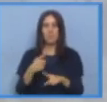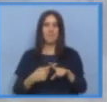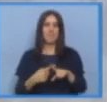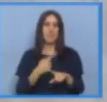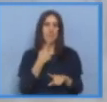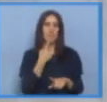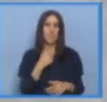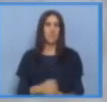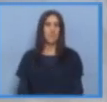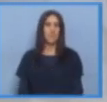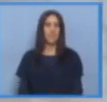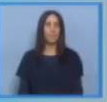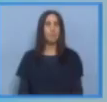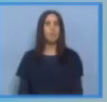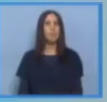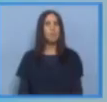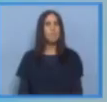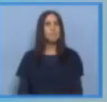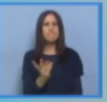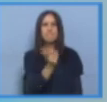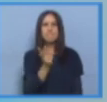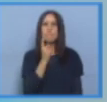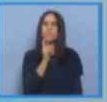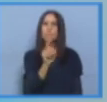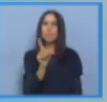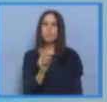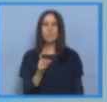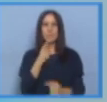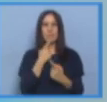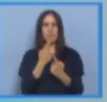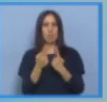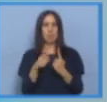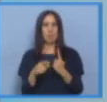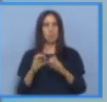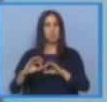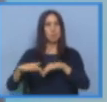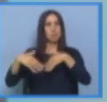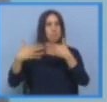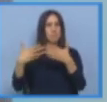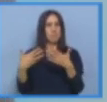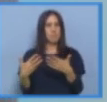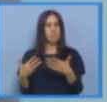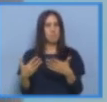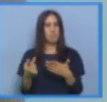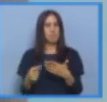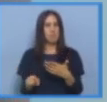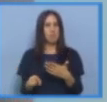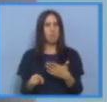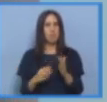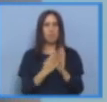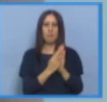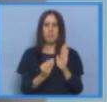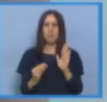interessante. Perguntava-vos até que ponto é que estes diálogos e estas iniciativas têm uma